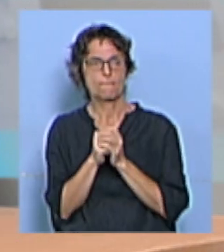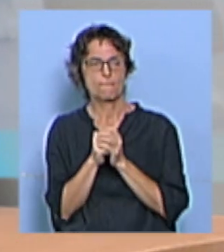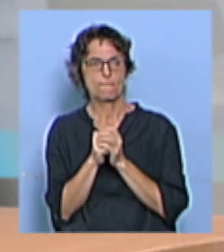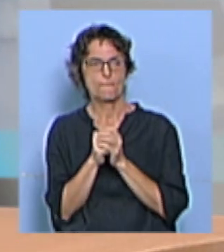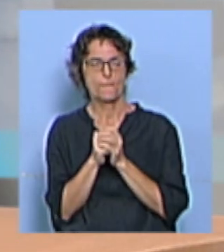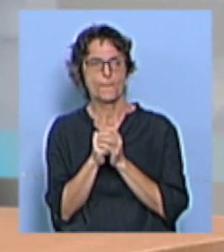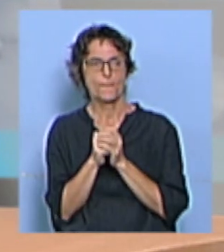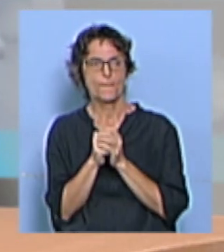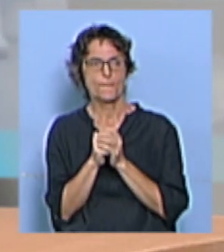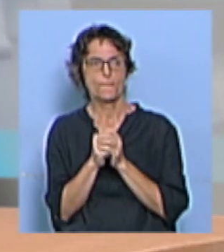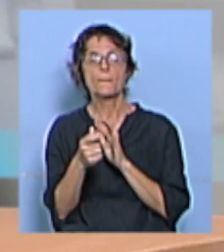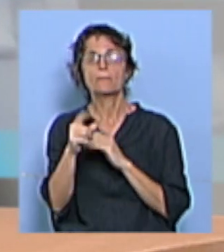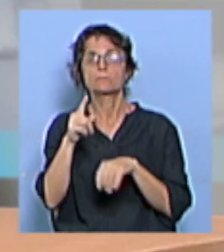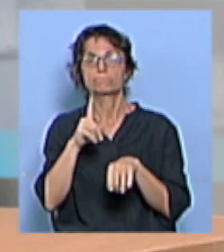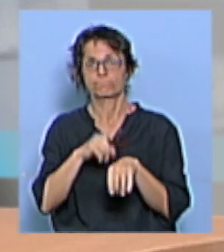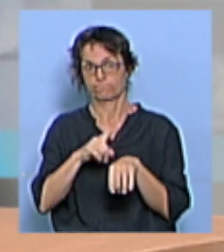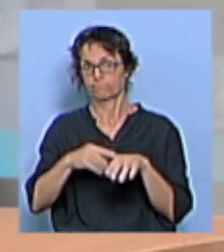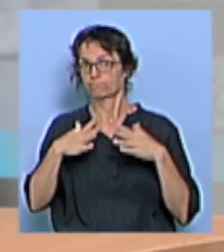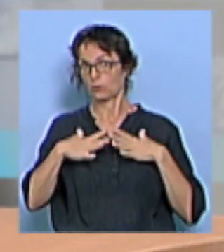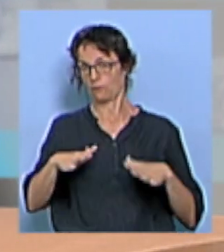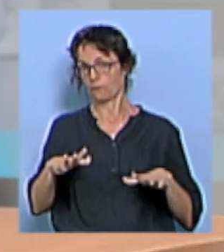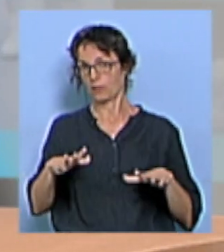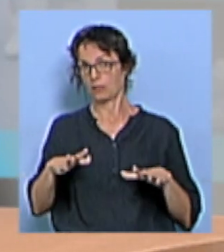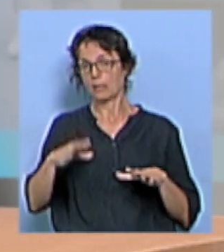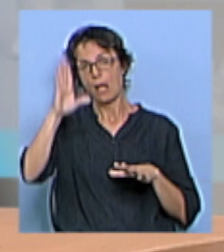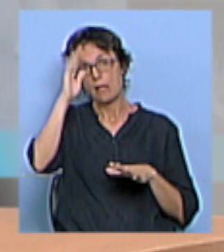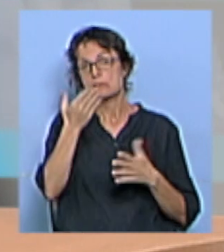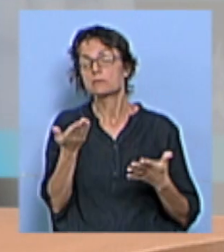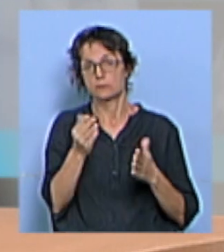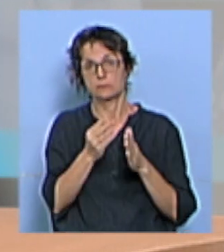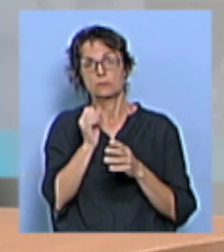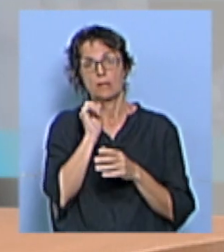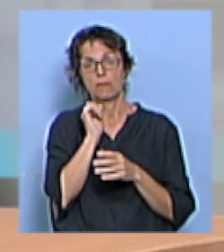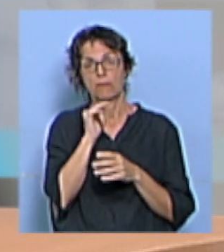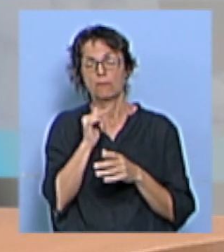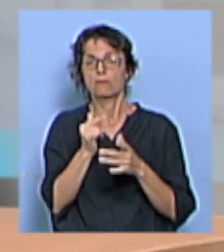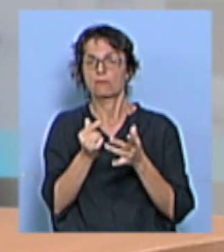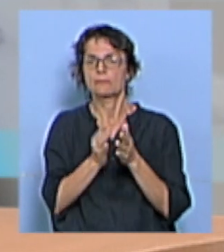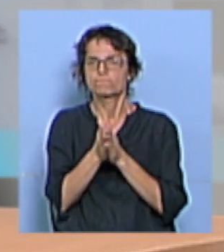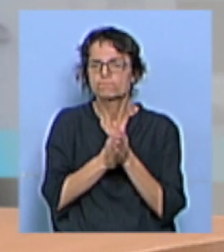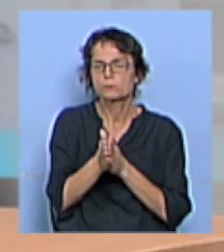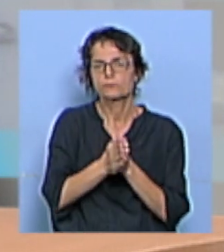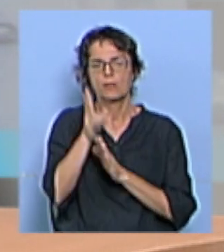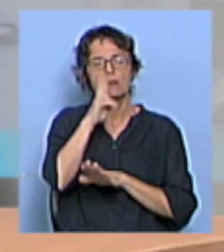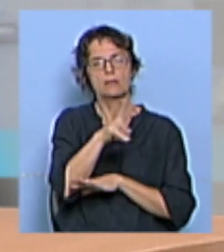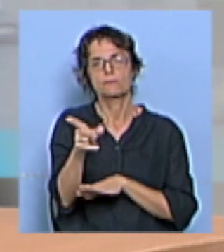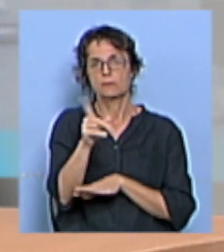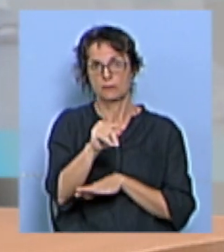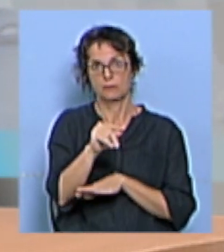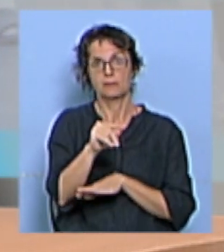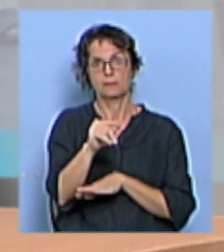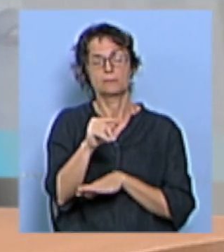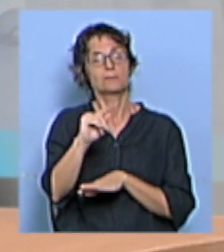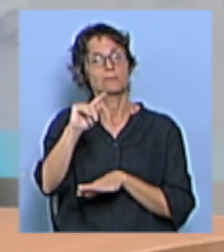pronto, isto é tempo de férias, também é tempo da gente poder desfrutar da vista e também de outros sentidos, neste caso dos ouvidos.